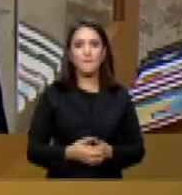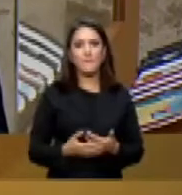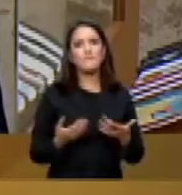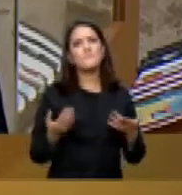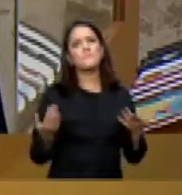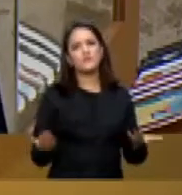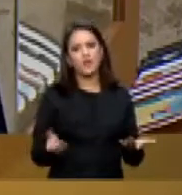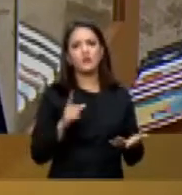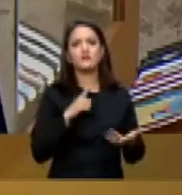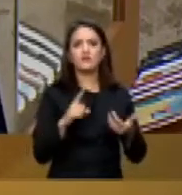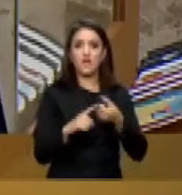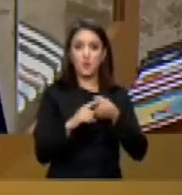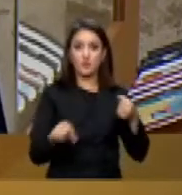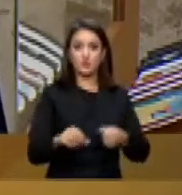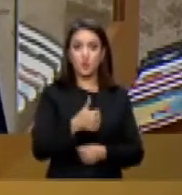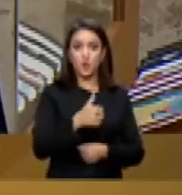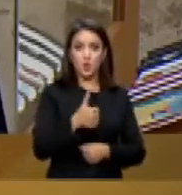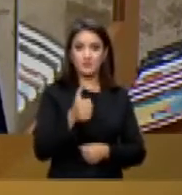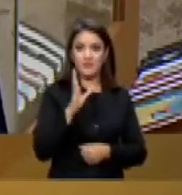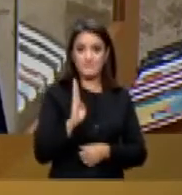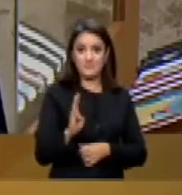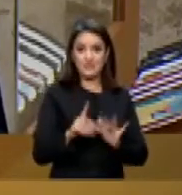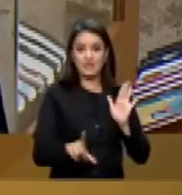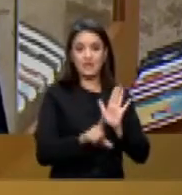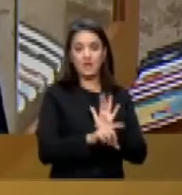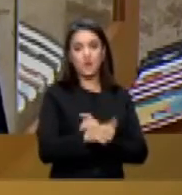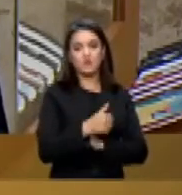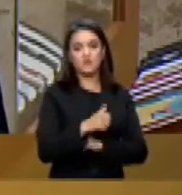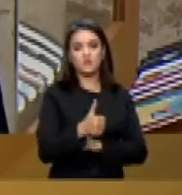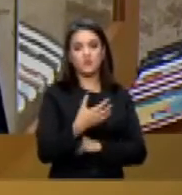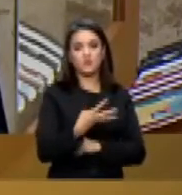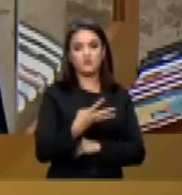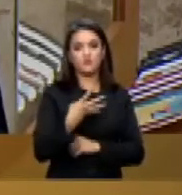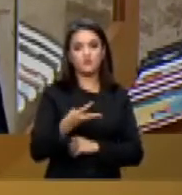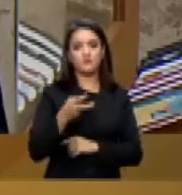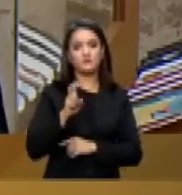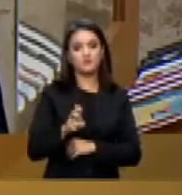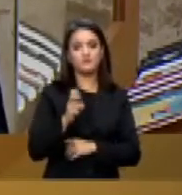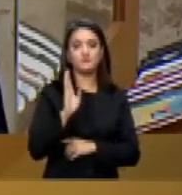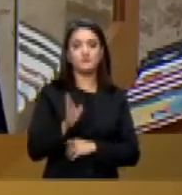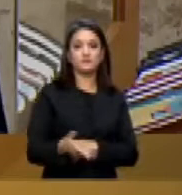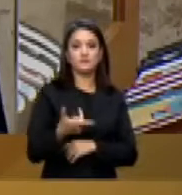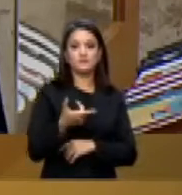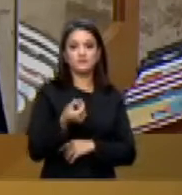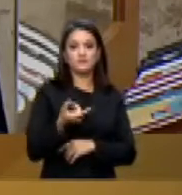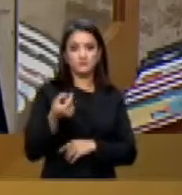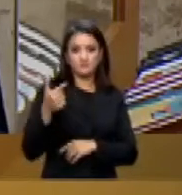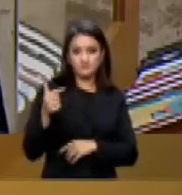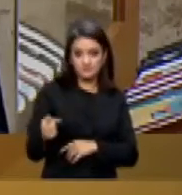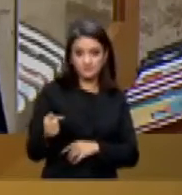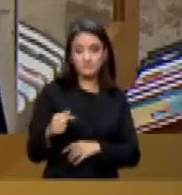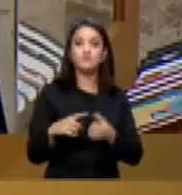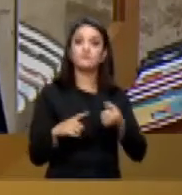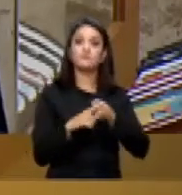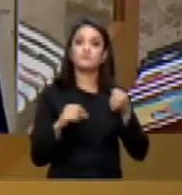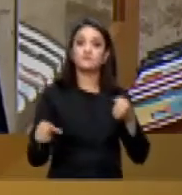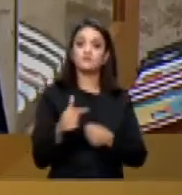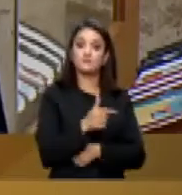É o que está disposto no artigo 11B da Lei 11.445 de 2007. O artigo